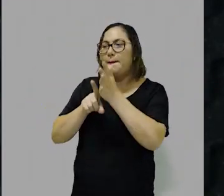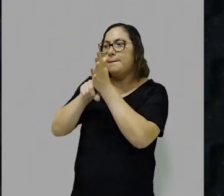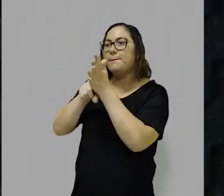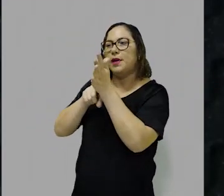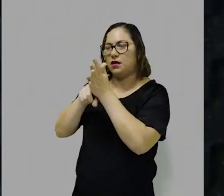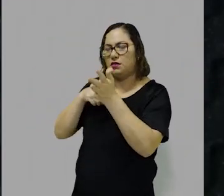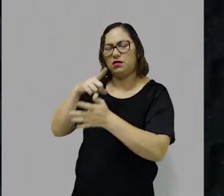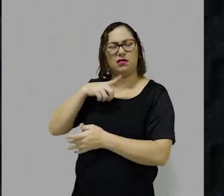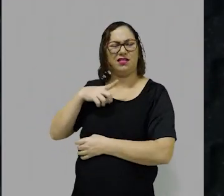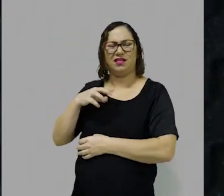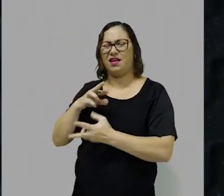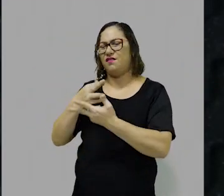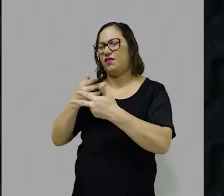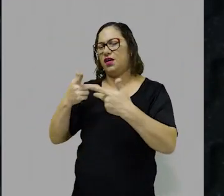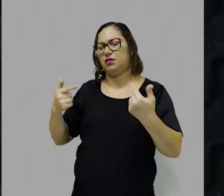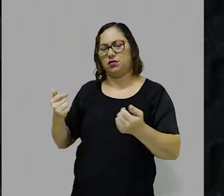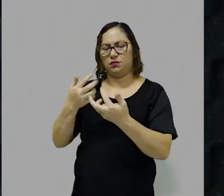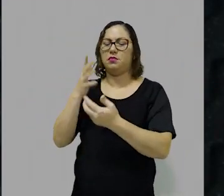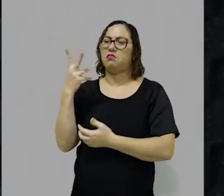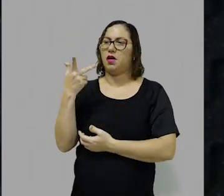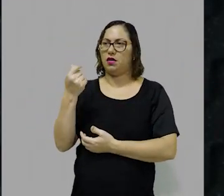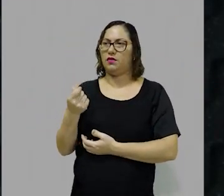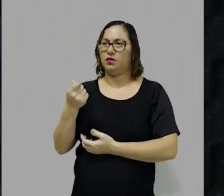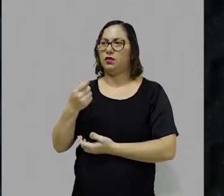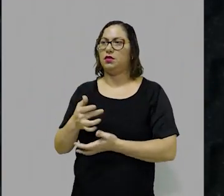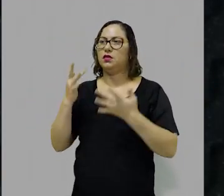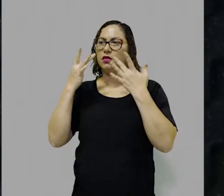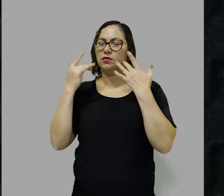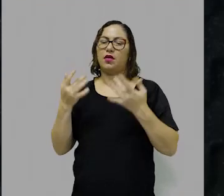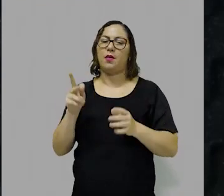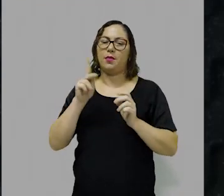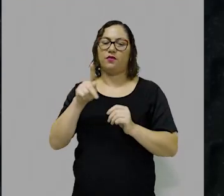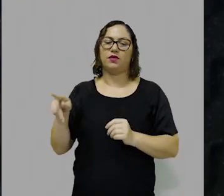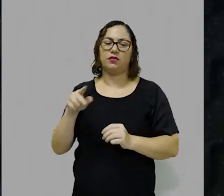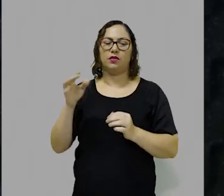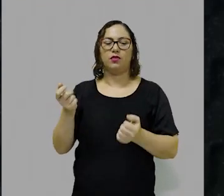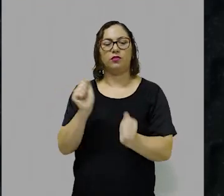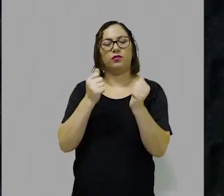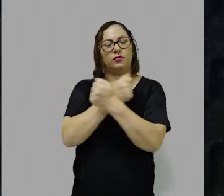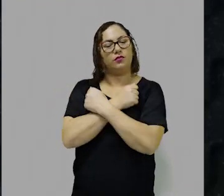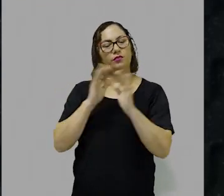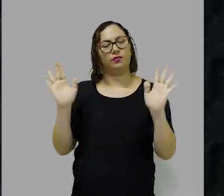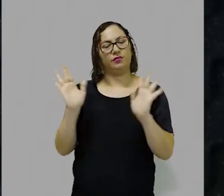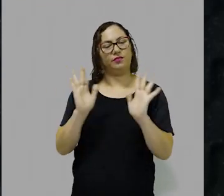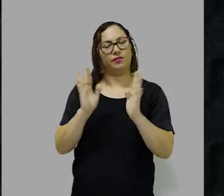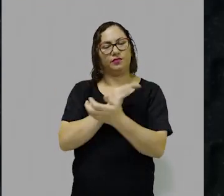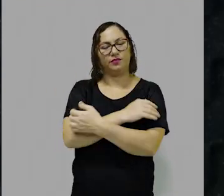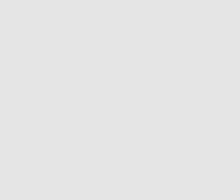pesquisa, tem muita coisa maravilhosa. Art Nouveau para vocês, professor Marcos Dominici, um abraço. Fui!